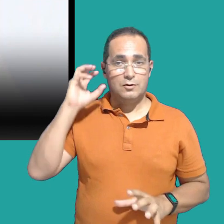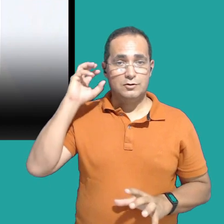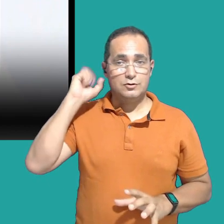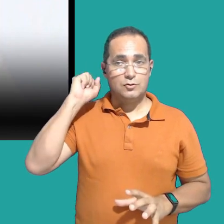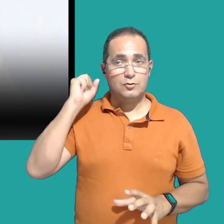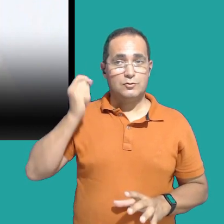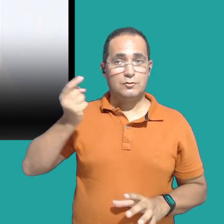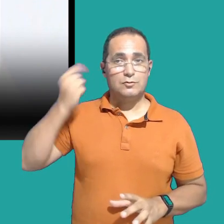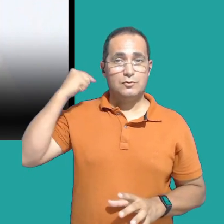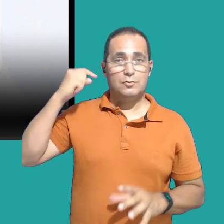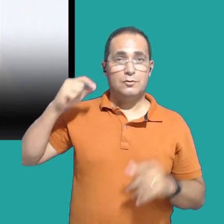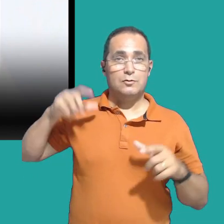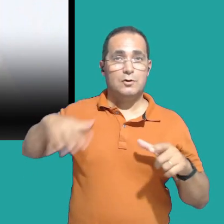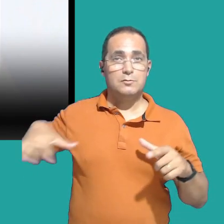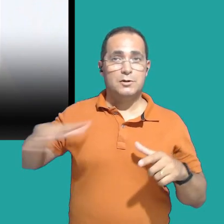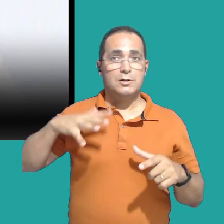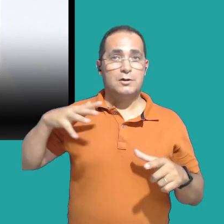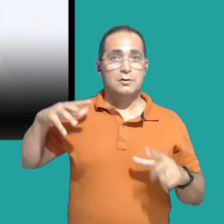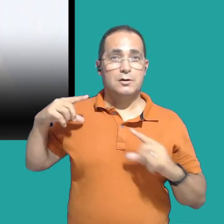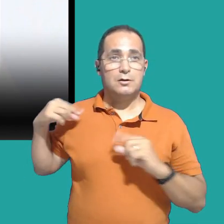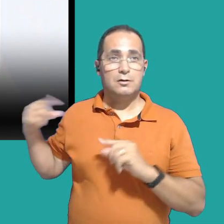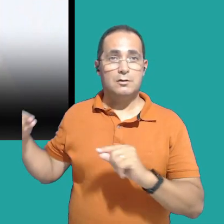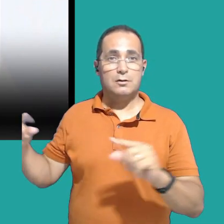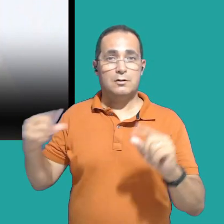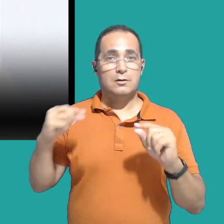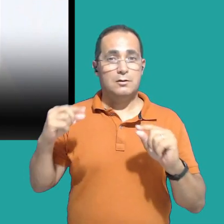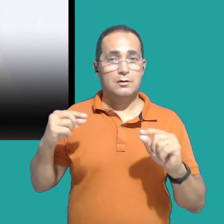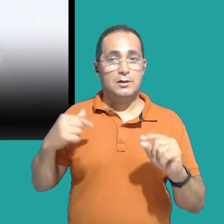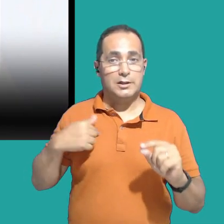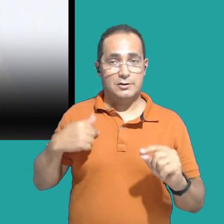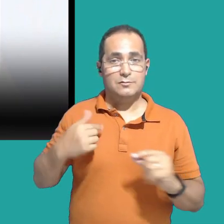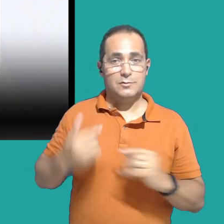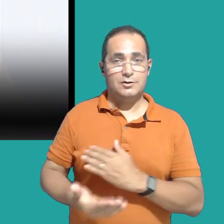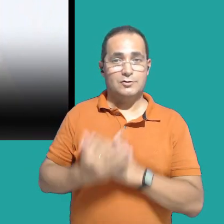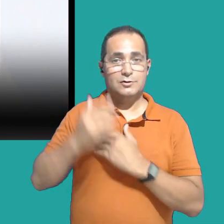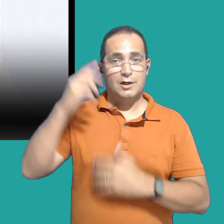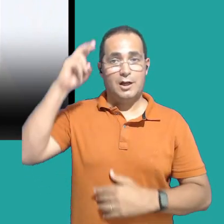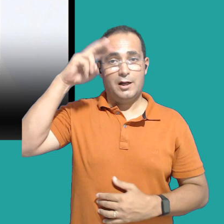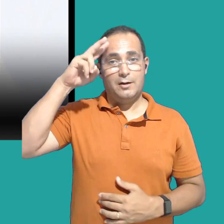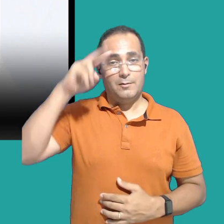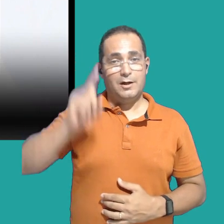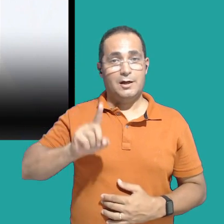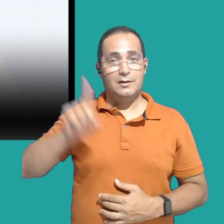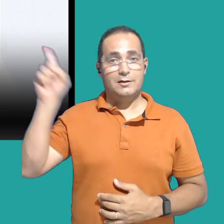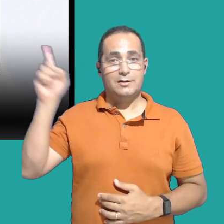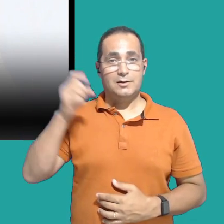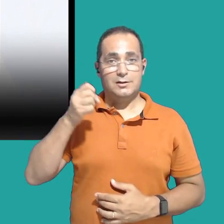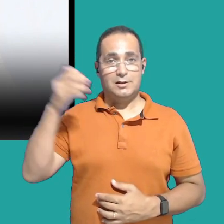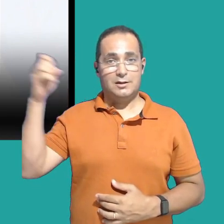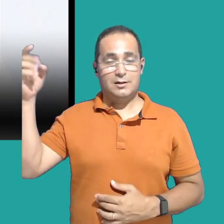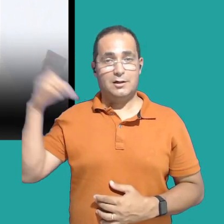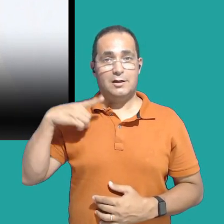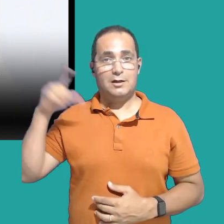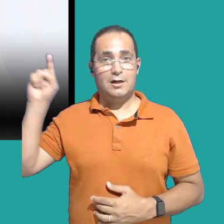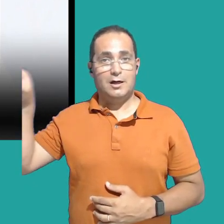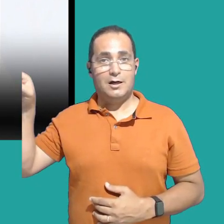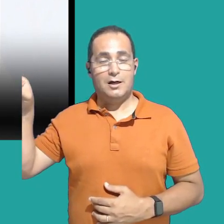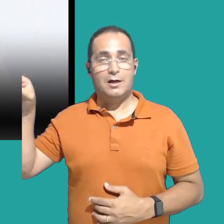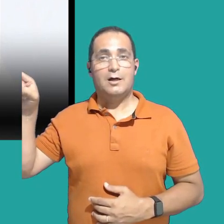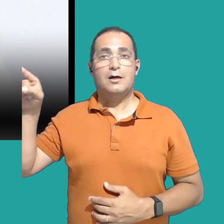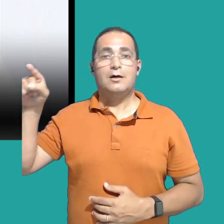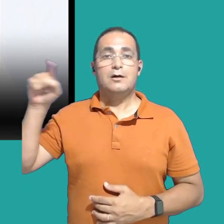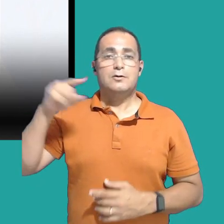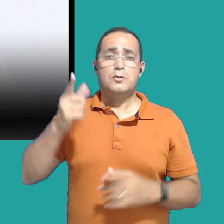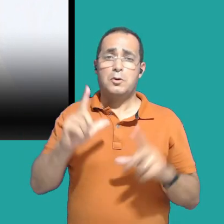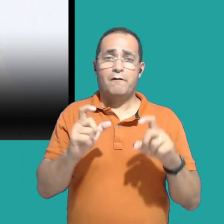mais vividez. Quando eu escuto o que aconteceu, o ambiente, as pessoas conversando, isso me faz me lembrar mais